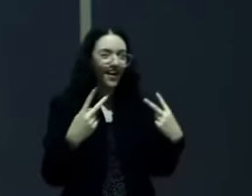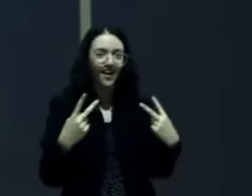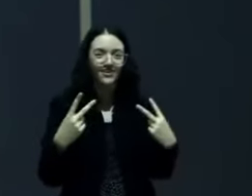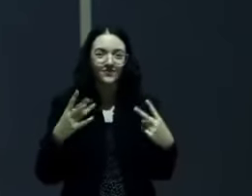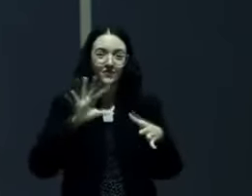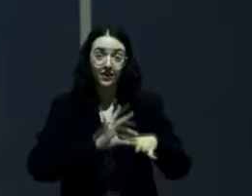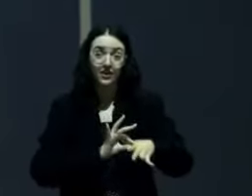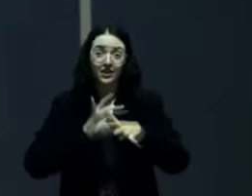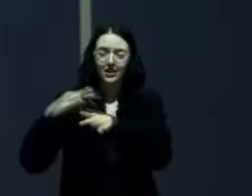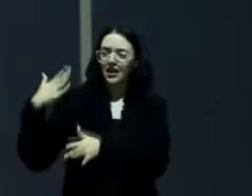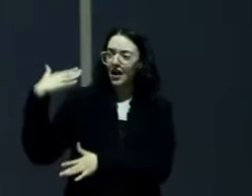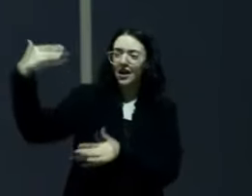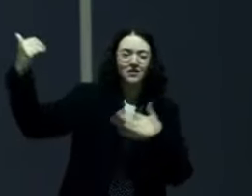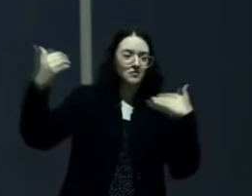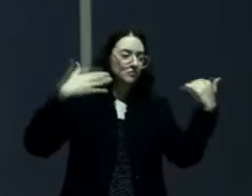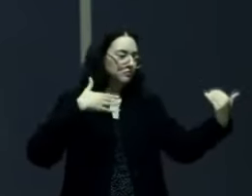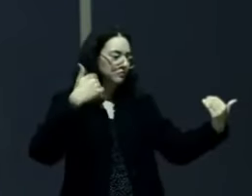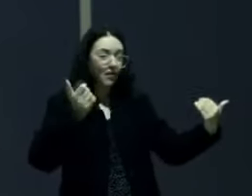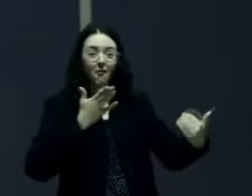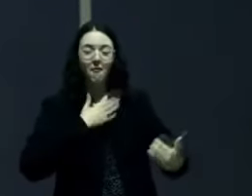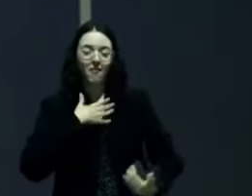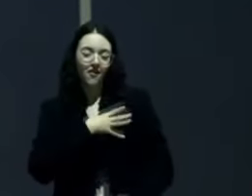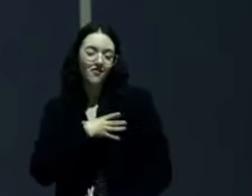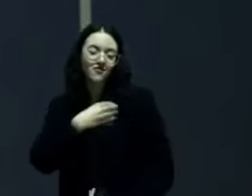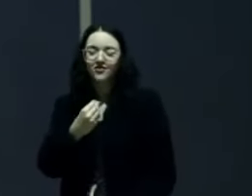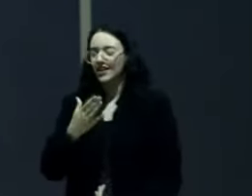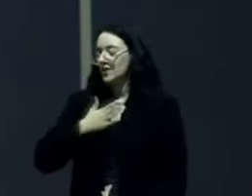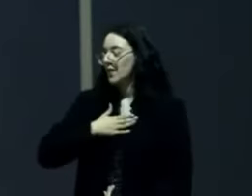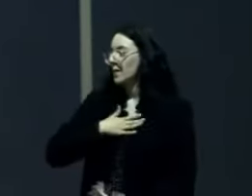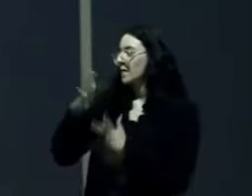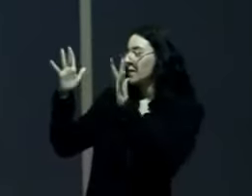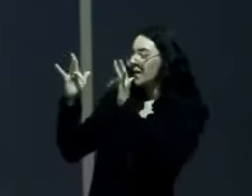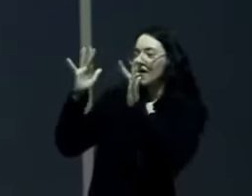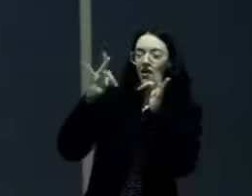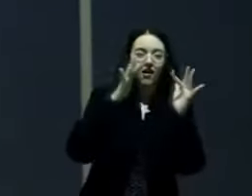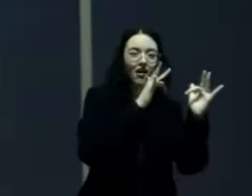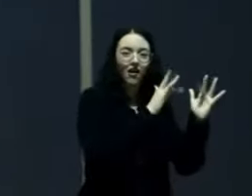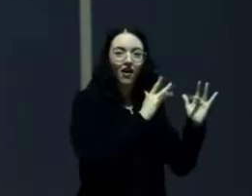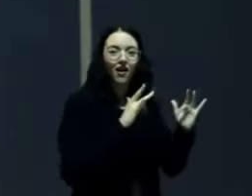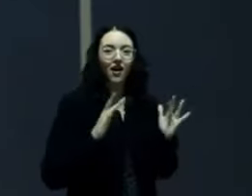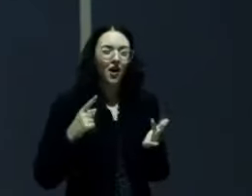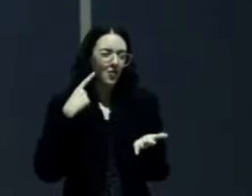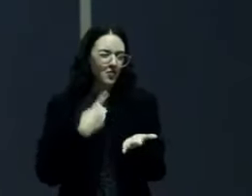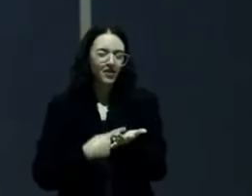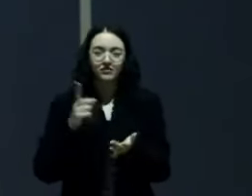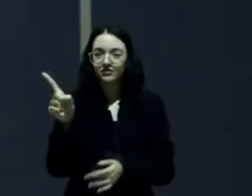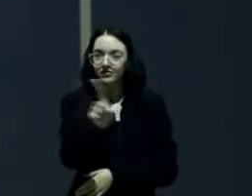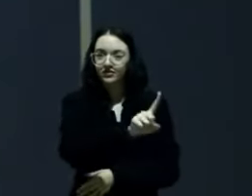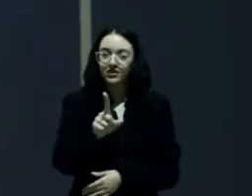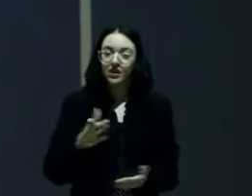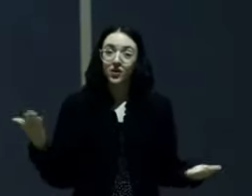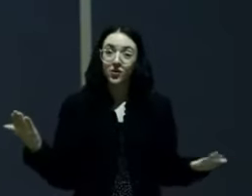cobrar. Eu não vim aqui por causa do meu filho, eu não vim aqui por causa da minha namoradinha, eu não vim aqui por causa de um compromisso. Não, não.